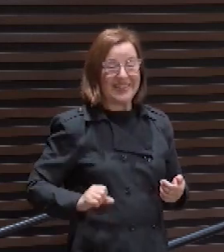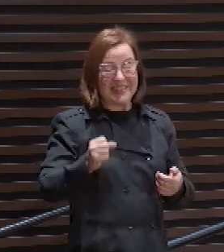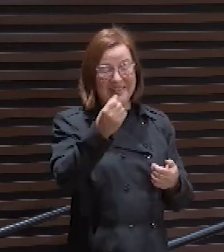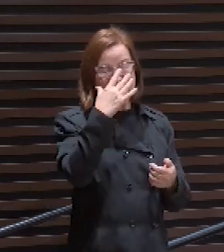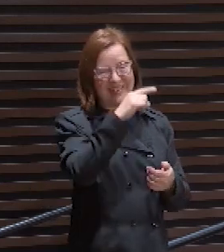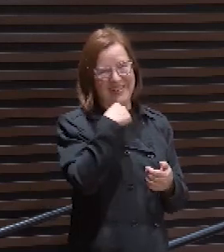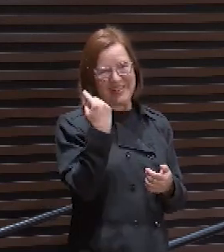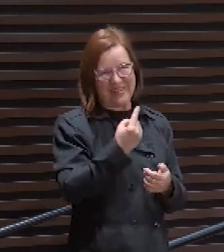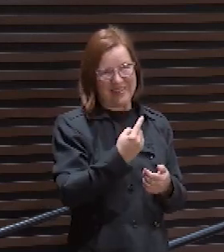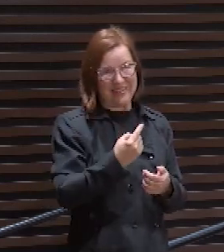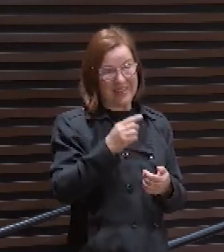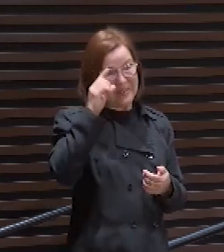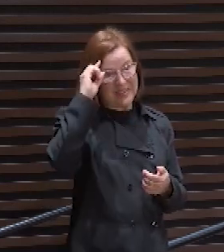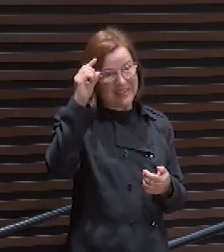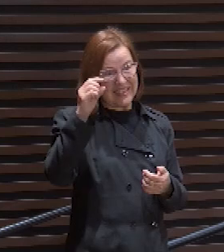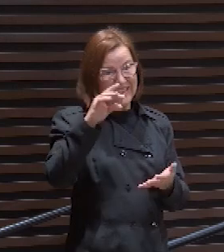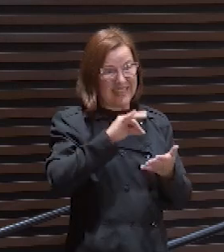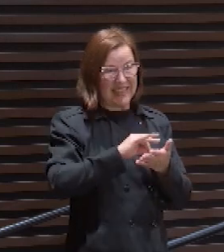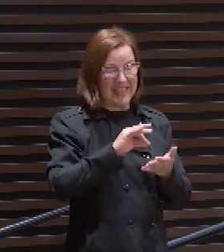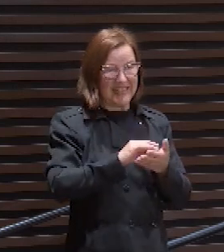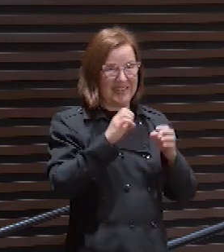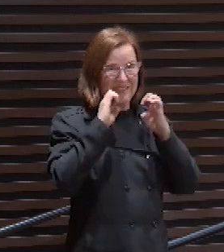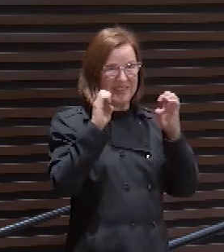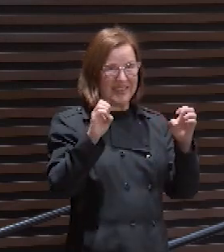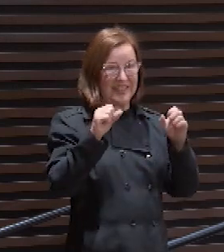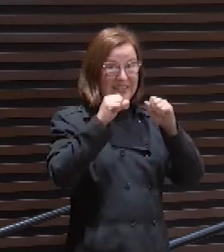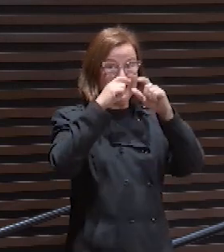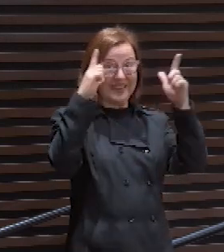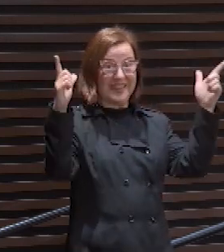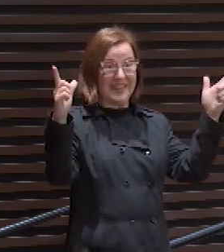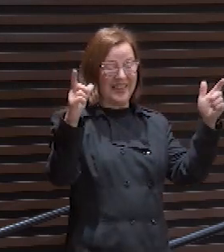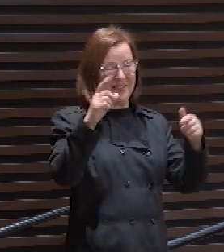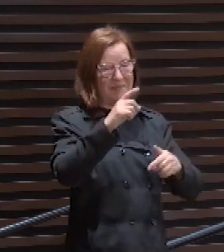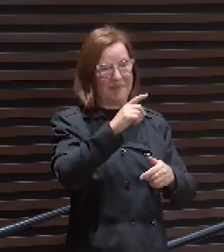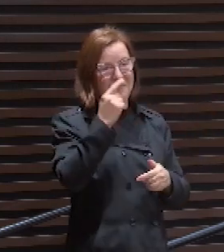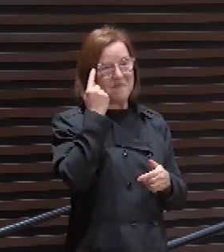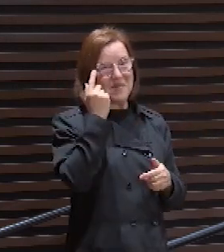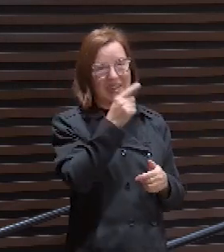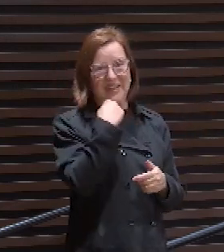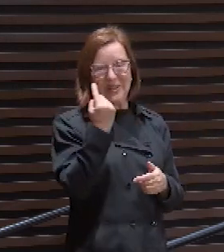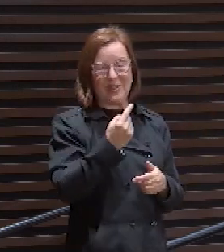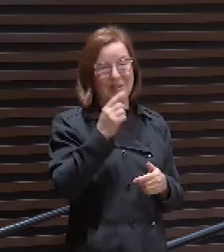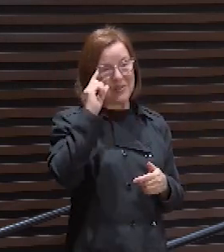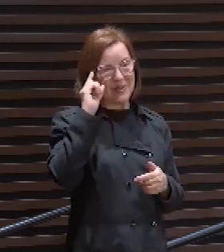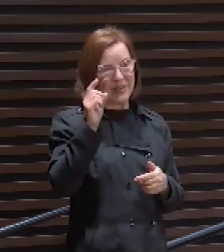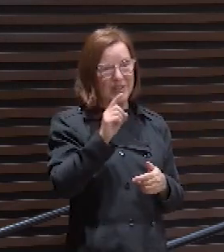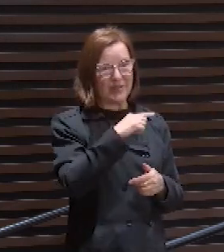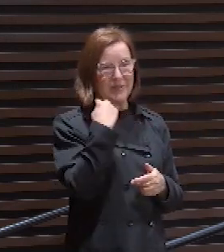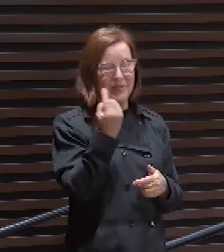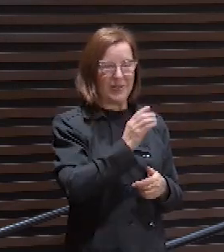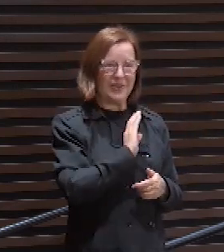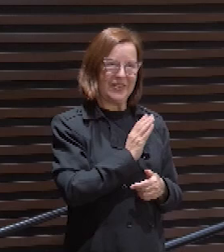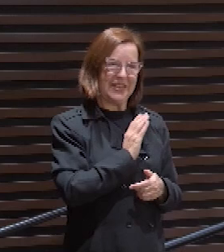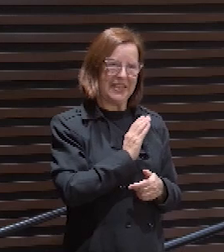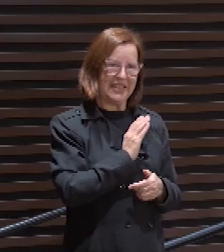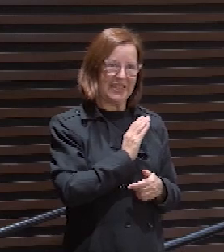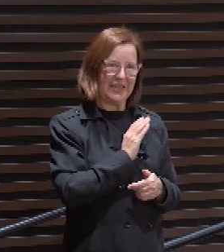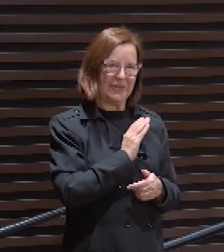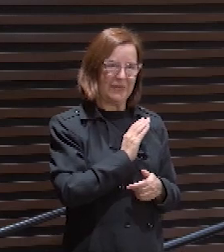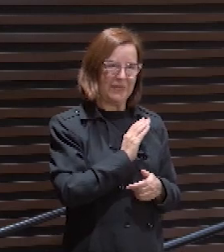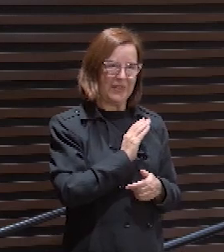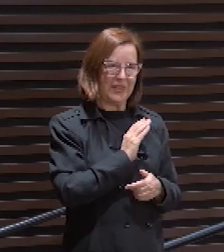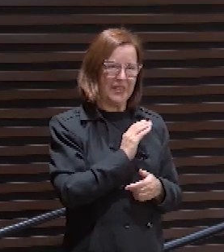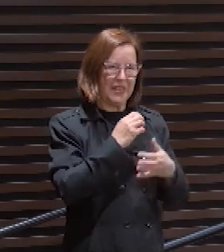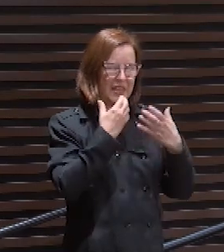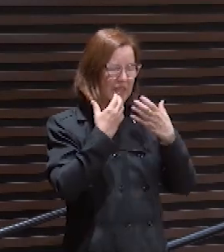realidade do Evangelho se fez claro na nossa cabeça. O dia que o nosso coração, ele não quis mais ver para